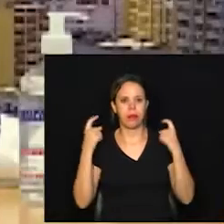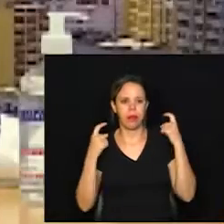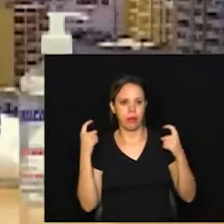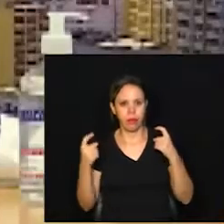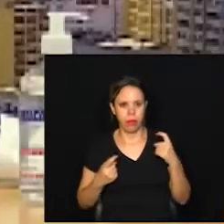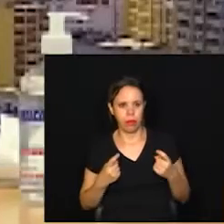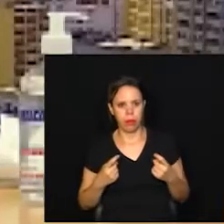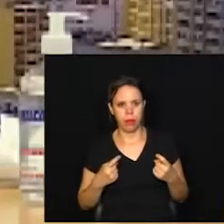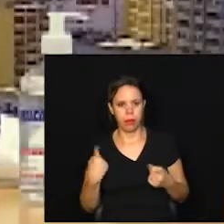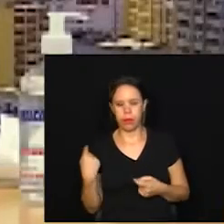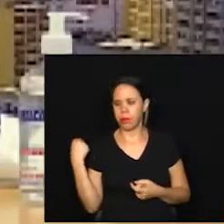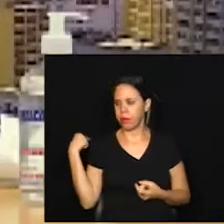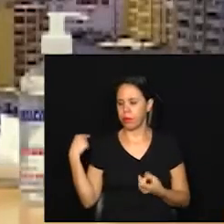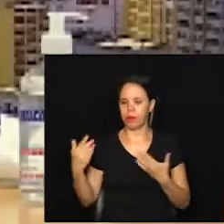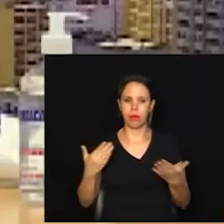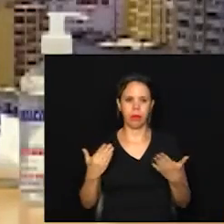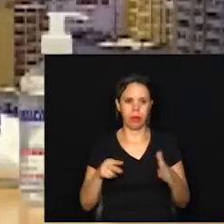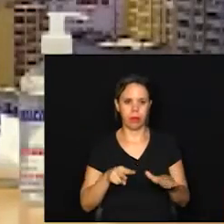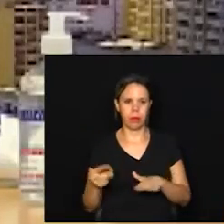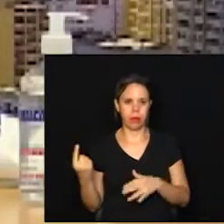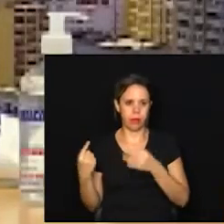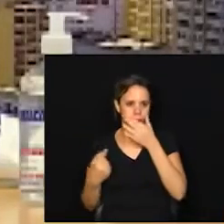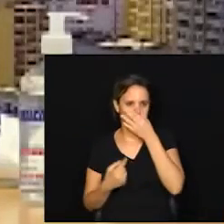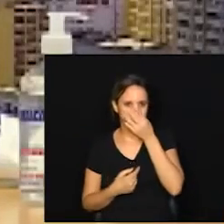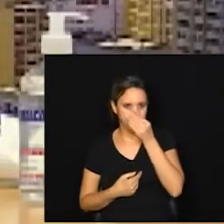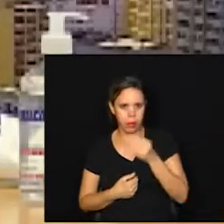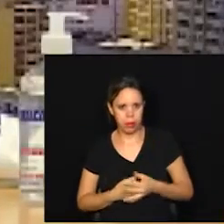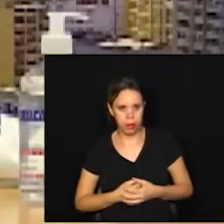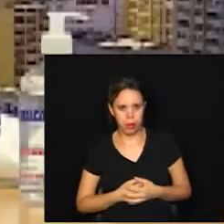preocupante do que nós estávamos uma semana passada.